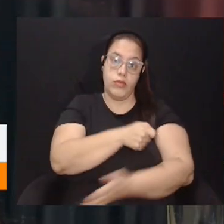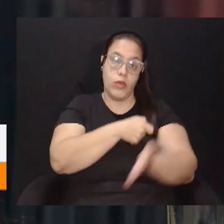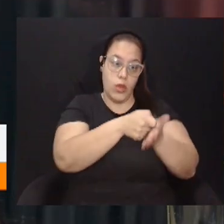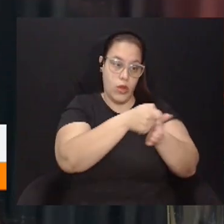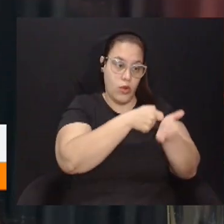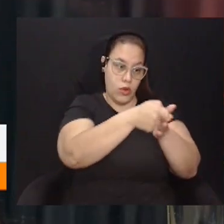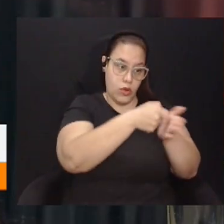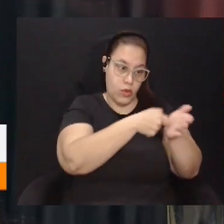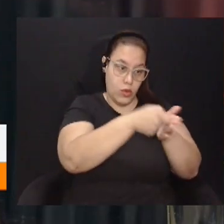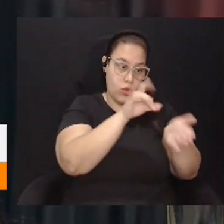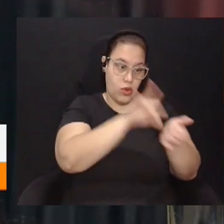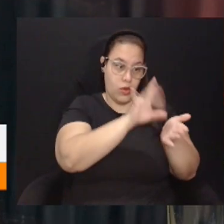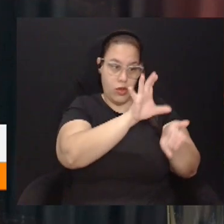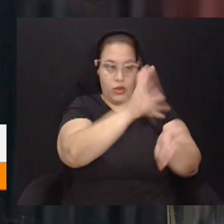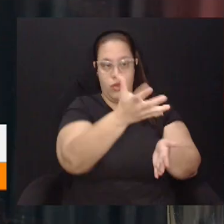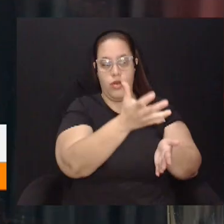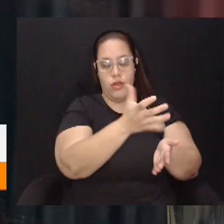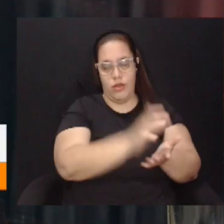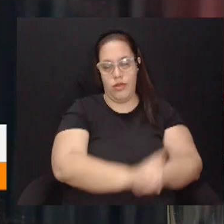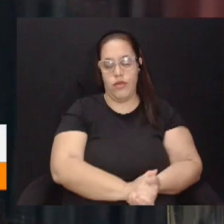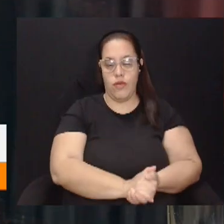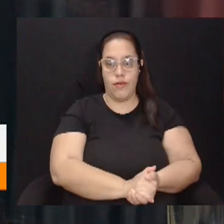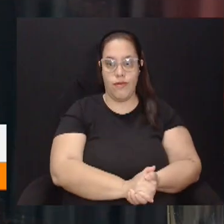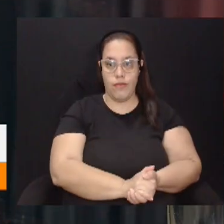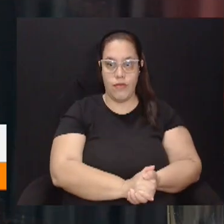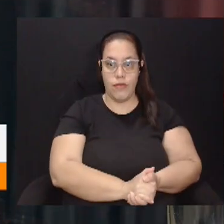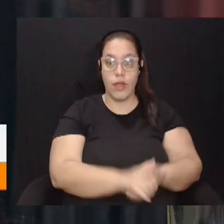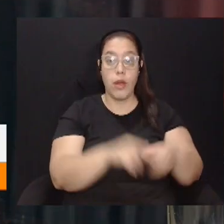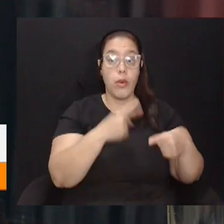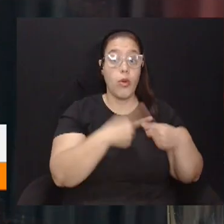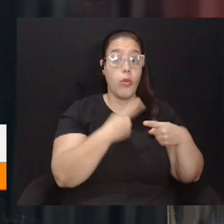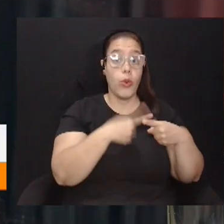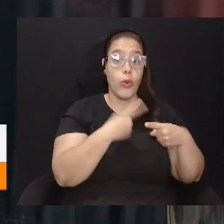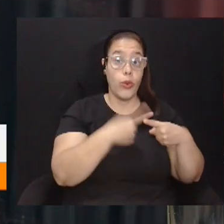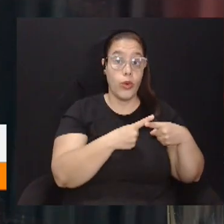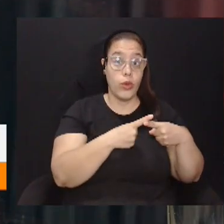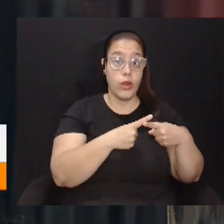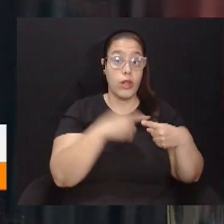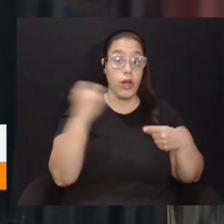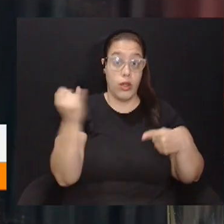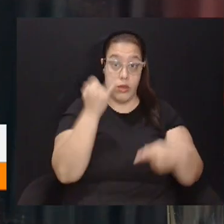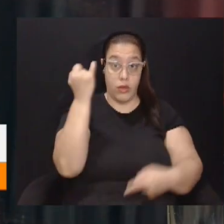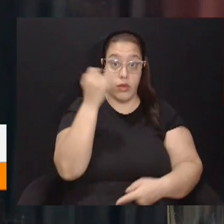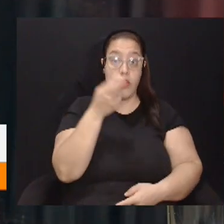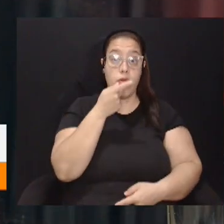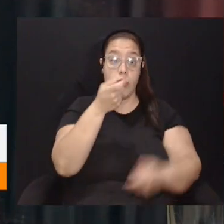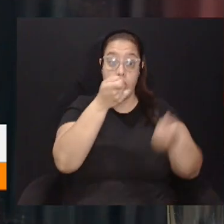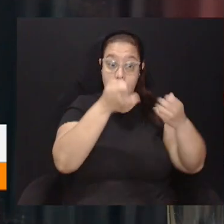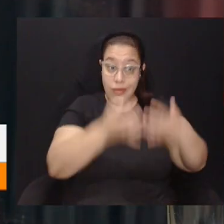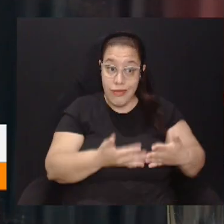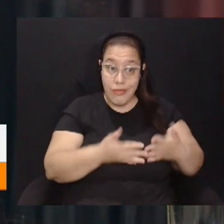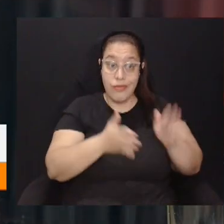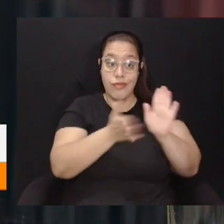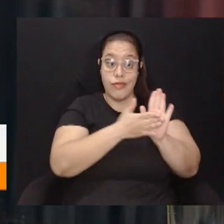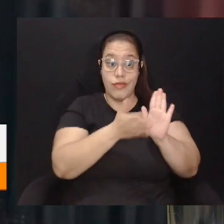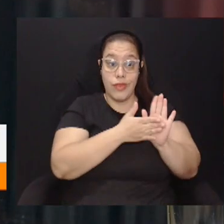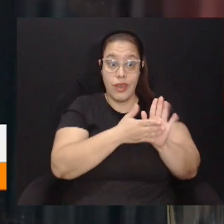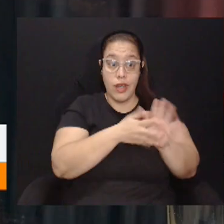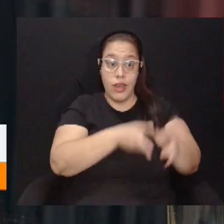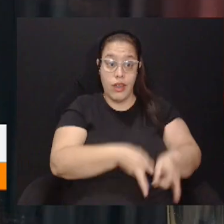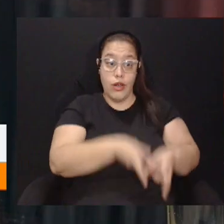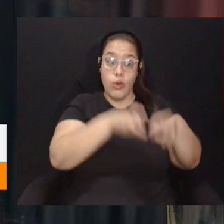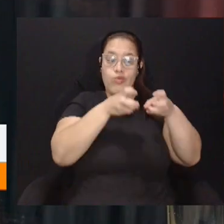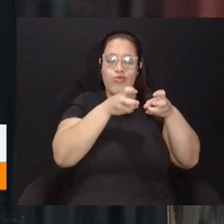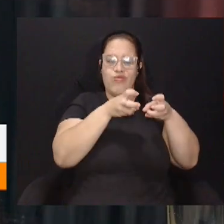fato acontecido. Sim. Por que que é importante citar isso? Porque ali já se percebia